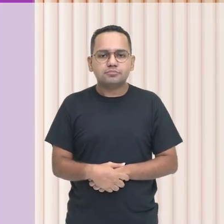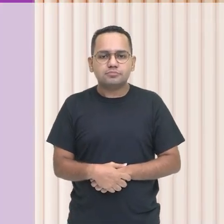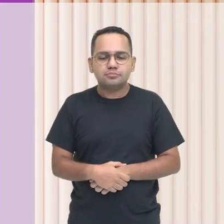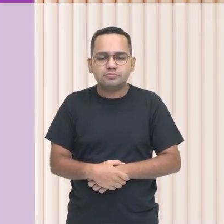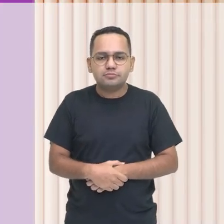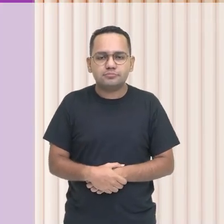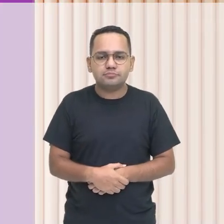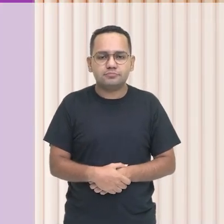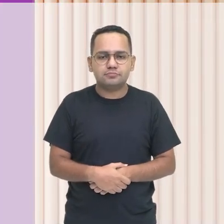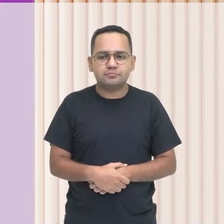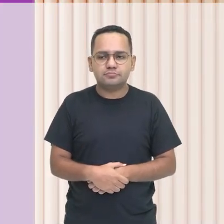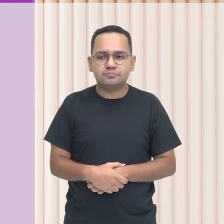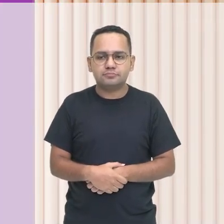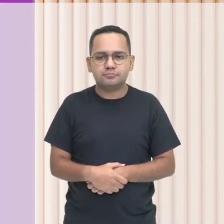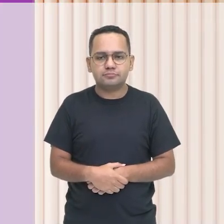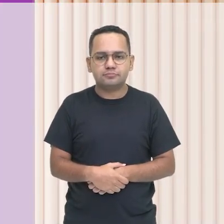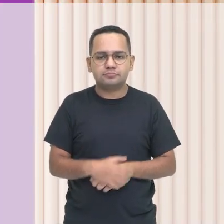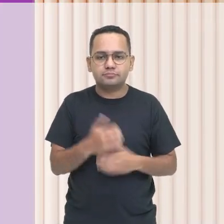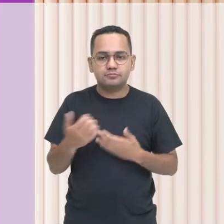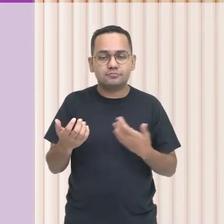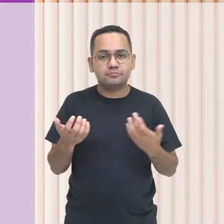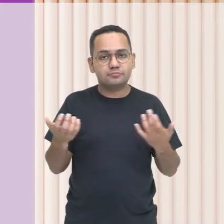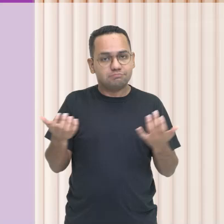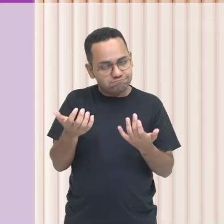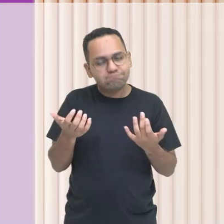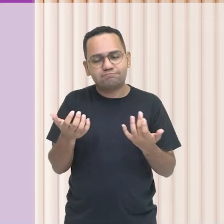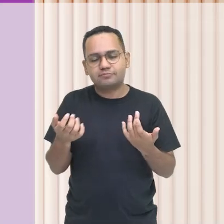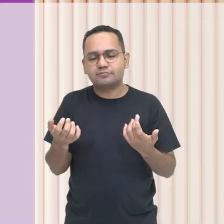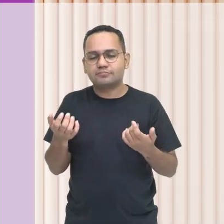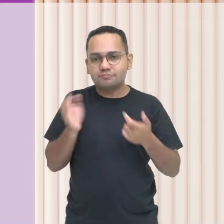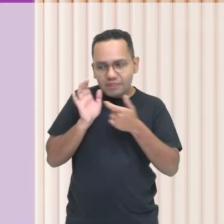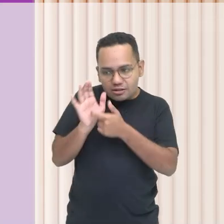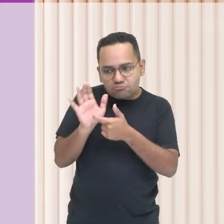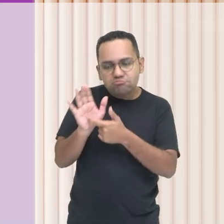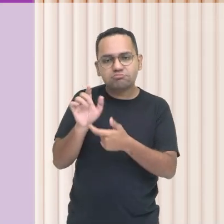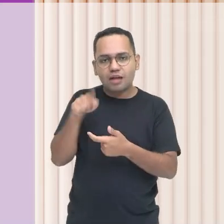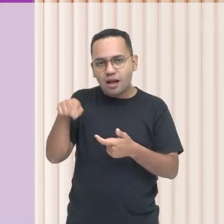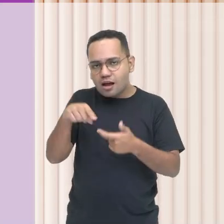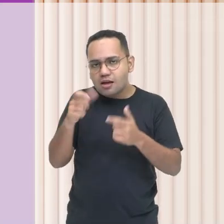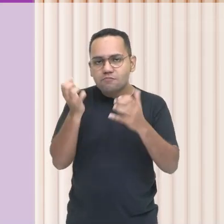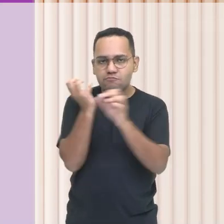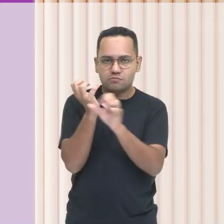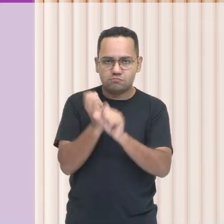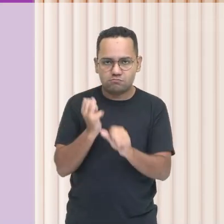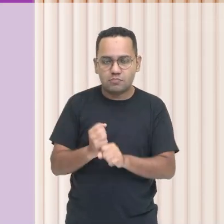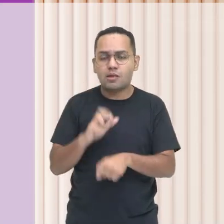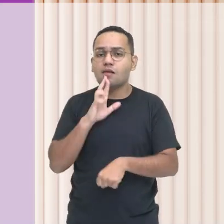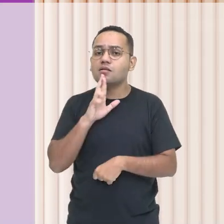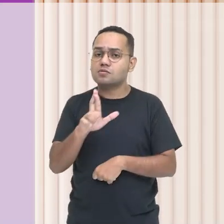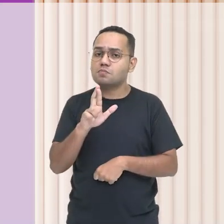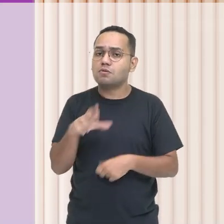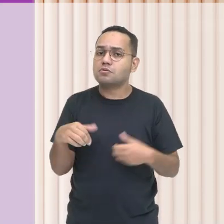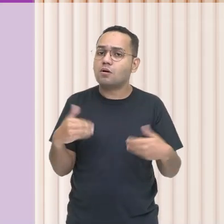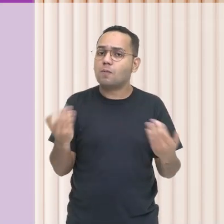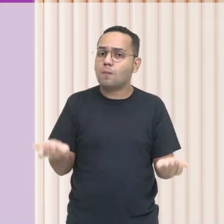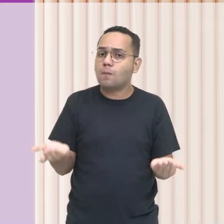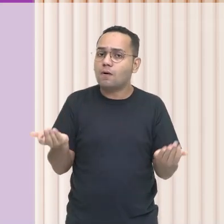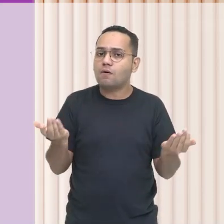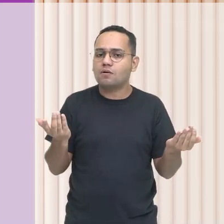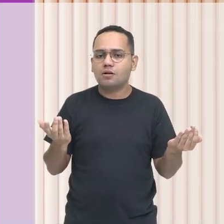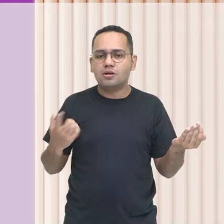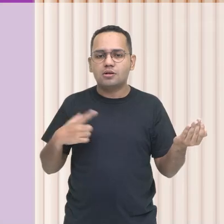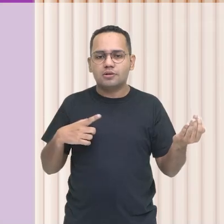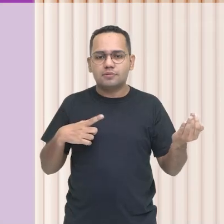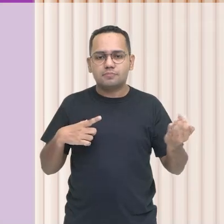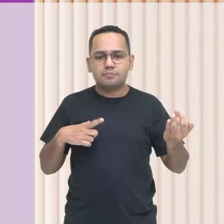Muito bem, alunos, olha só. Vamos então ajudar, Matheus e Luísa a decifrar esse mistério, decifrar qual